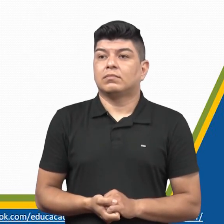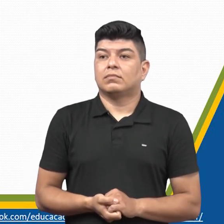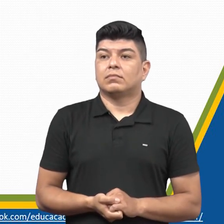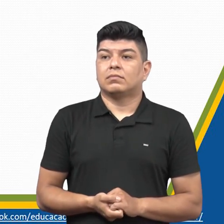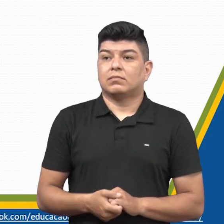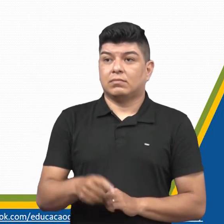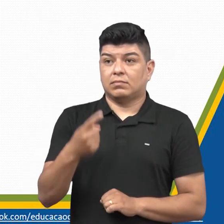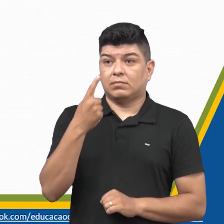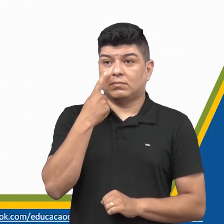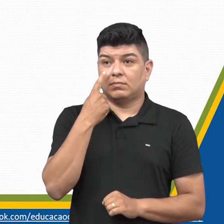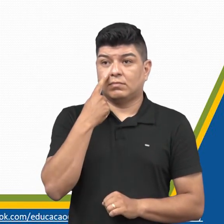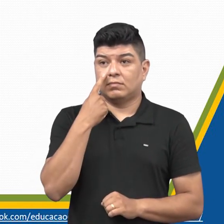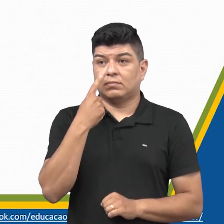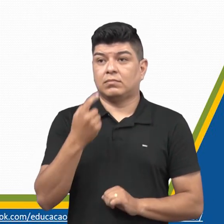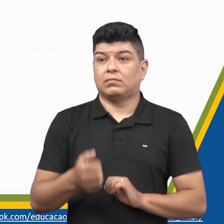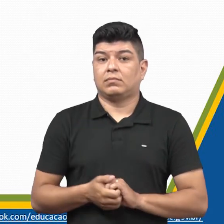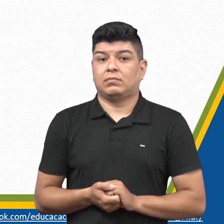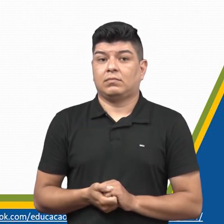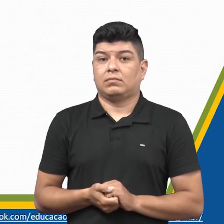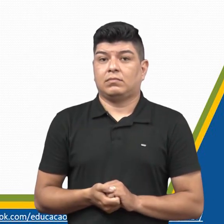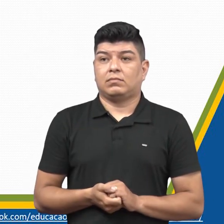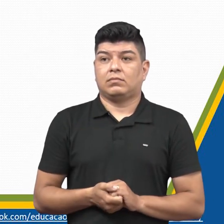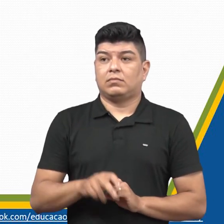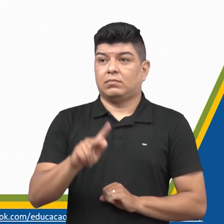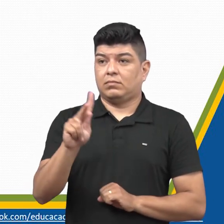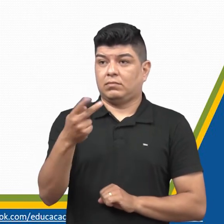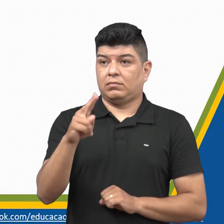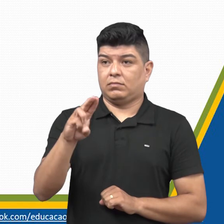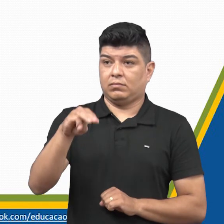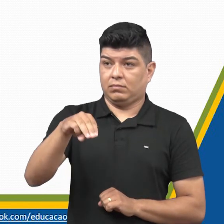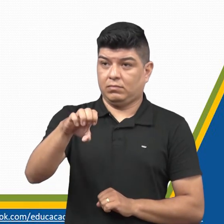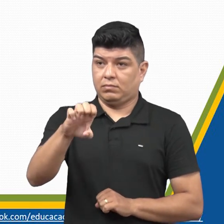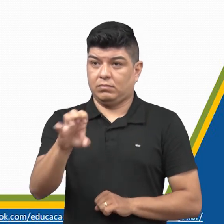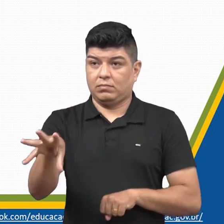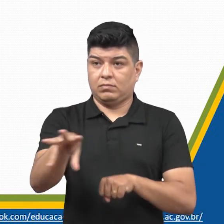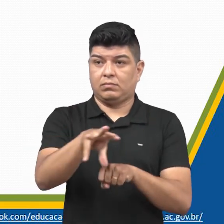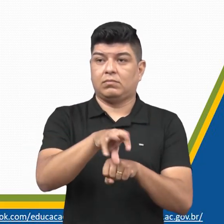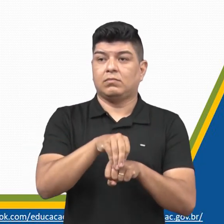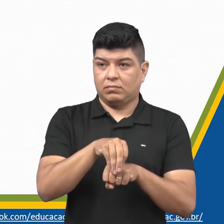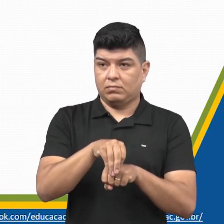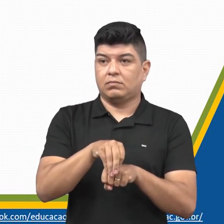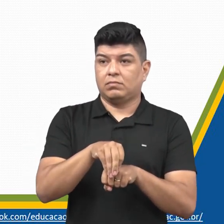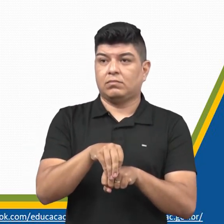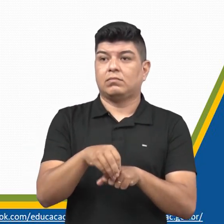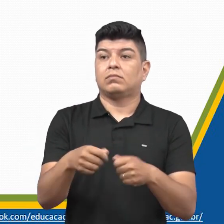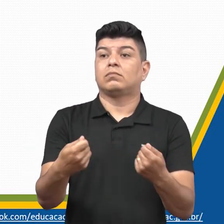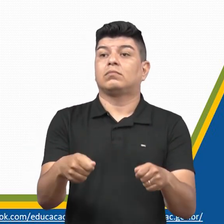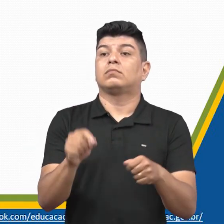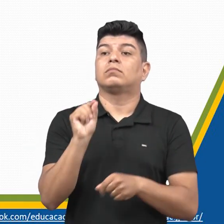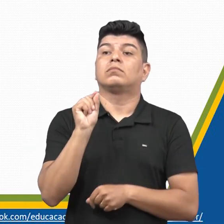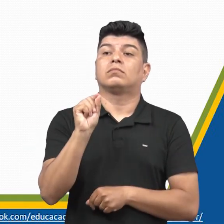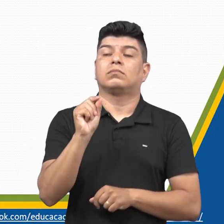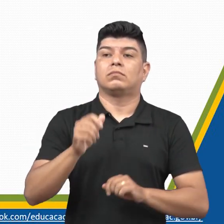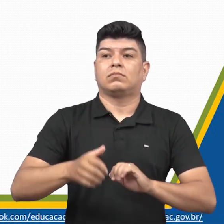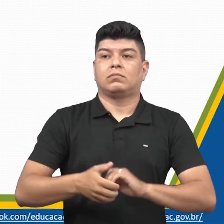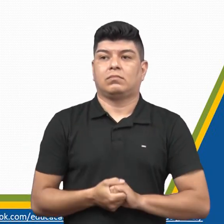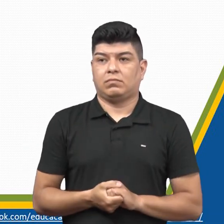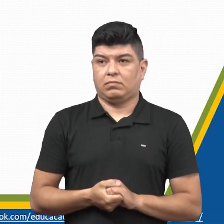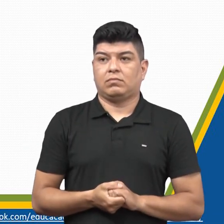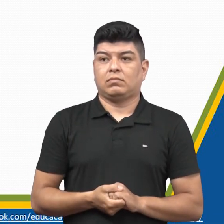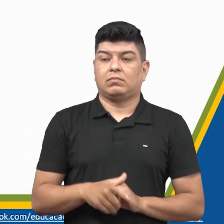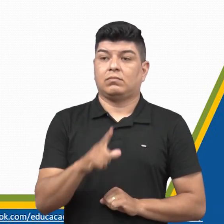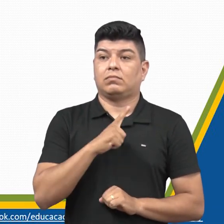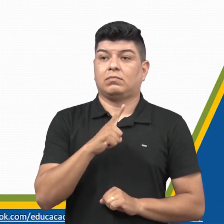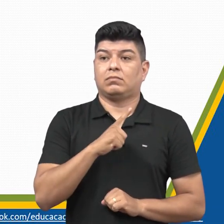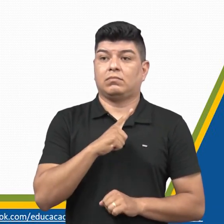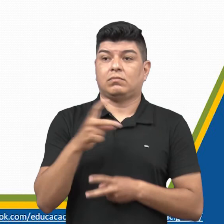Depreende-se desse excerto a obra de Hume, que o conhecimento tem a sua gênese na. Então ali nós já temos